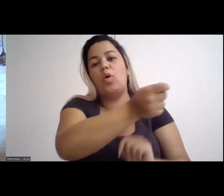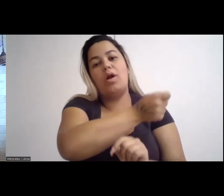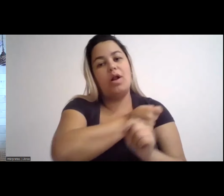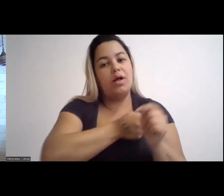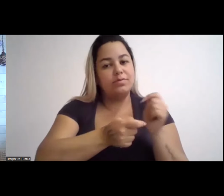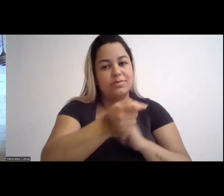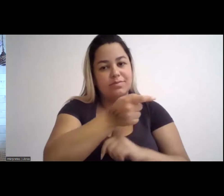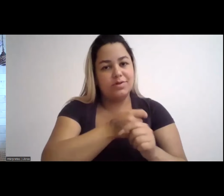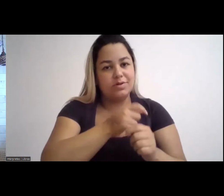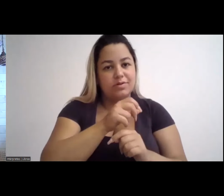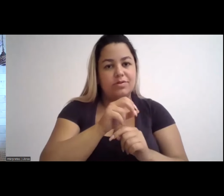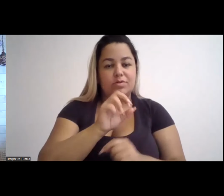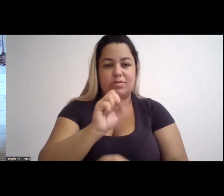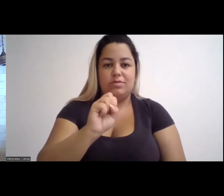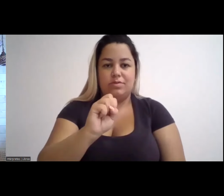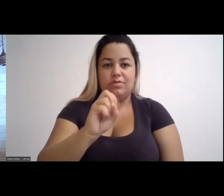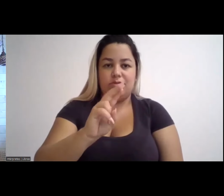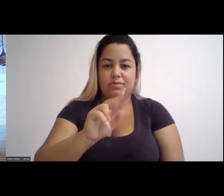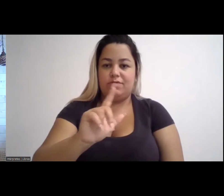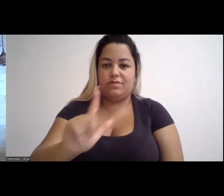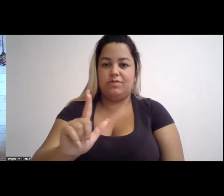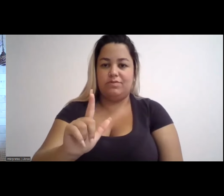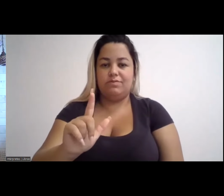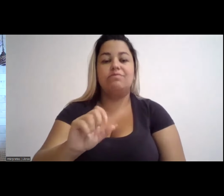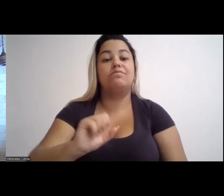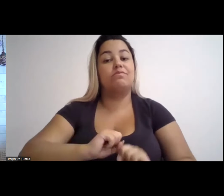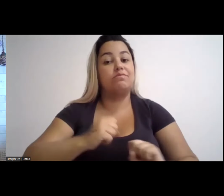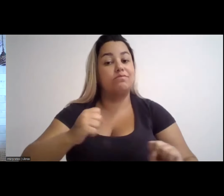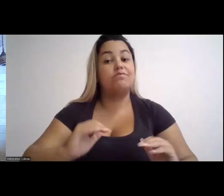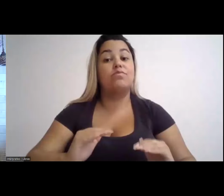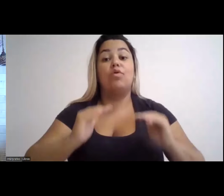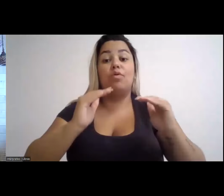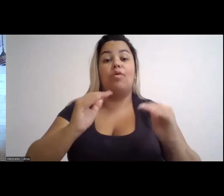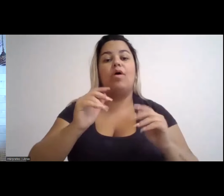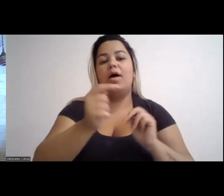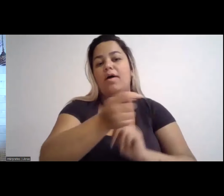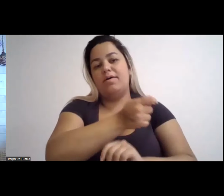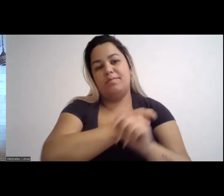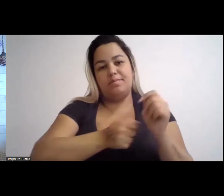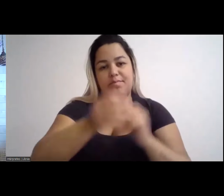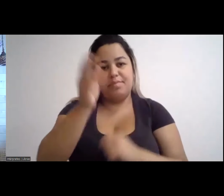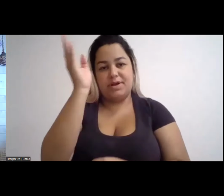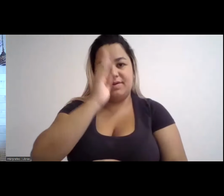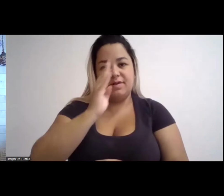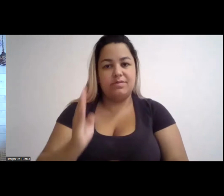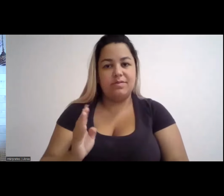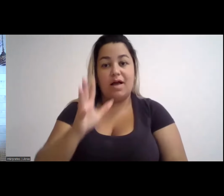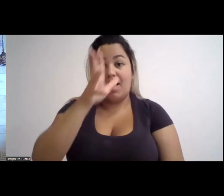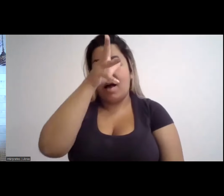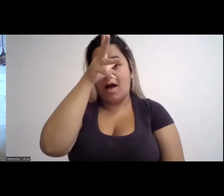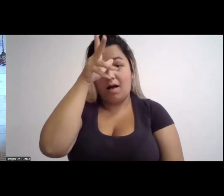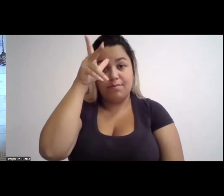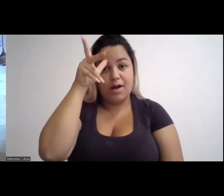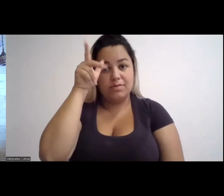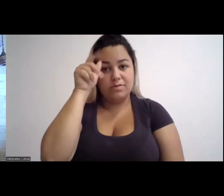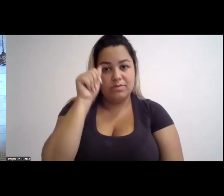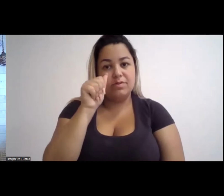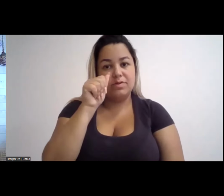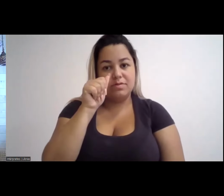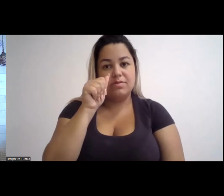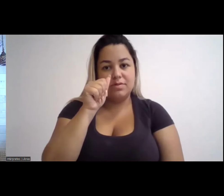do Sul, uma economia criativa do Grande Sul, uma economia criativa brasileira, amazônica, não é? Uma